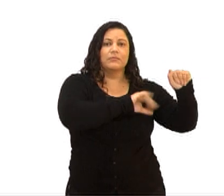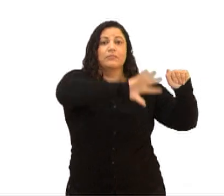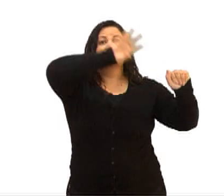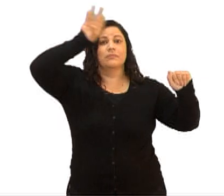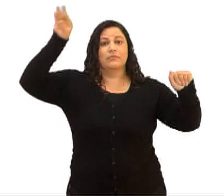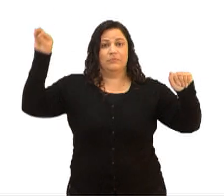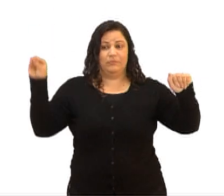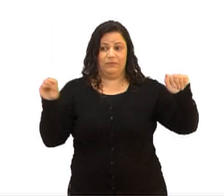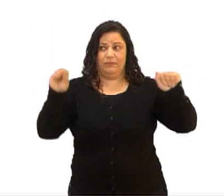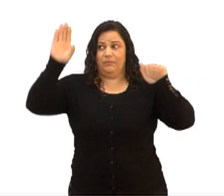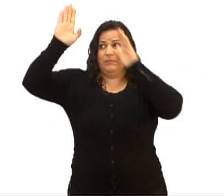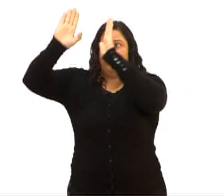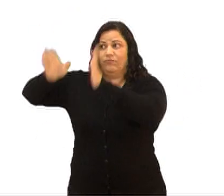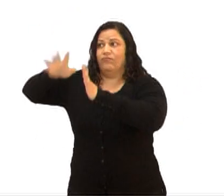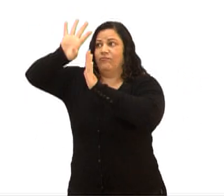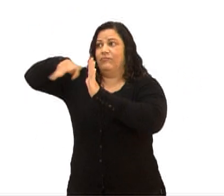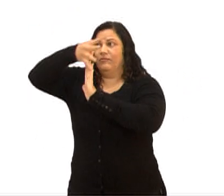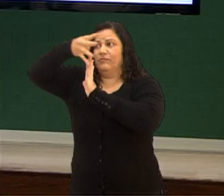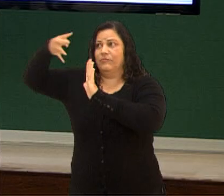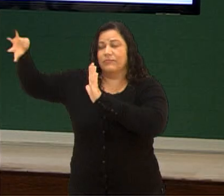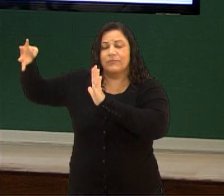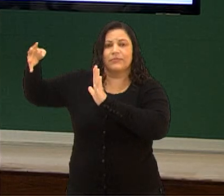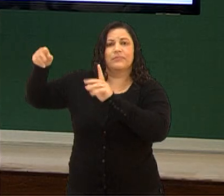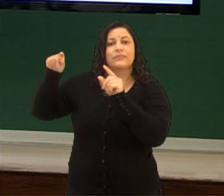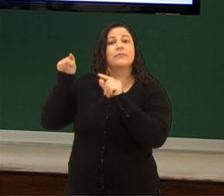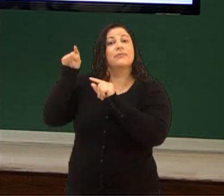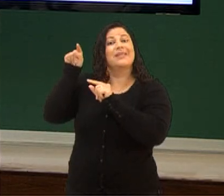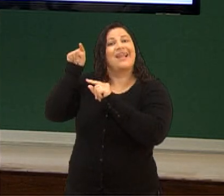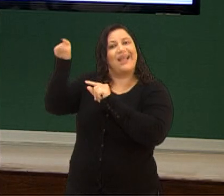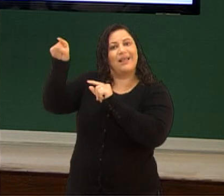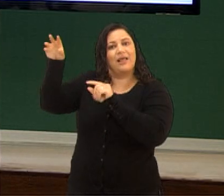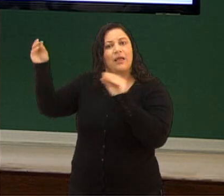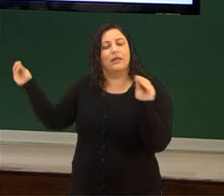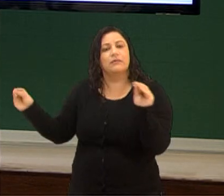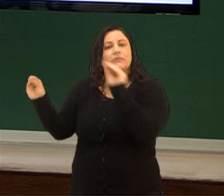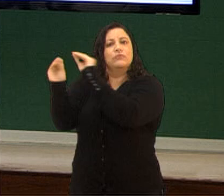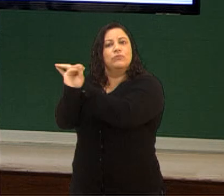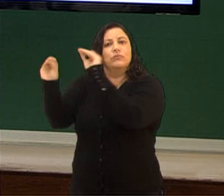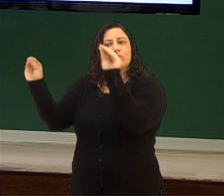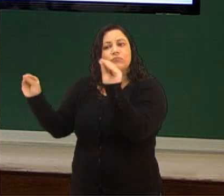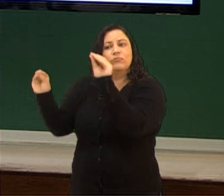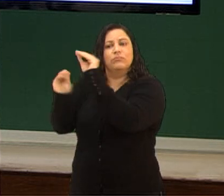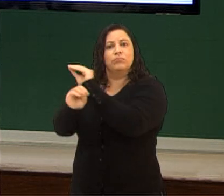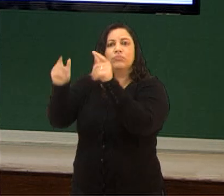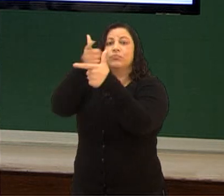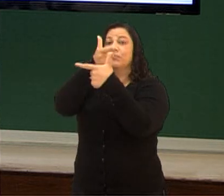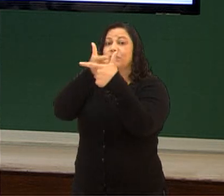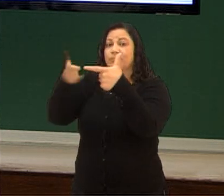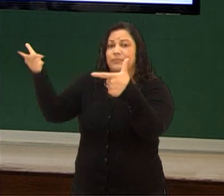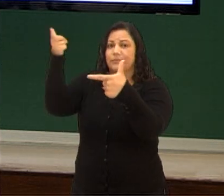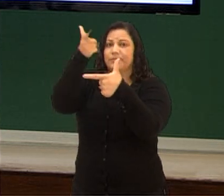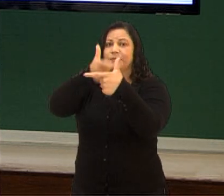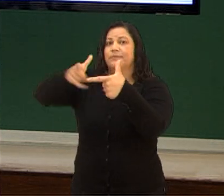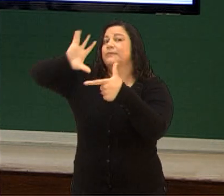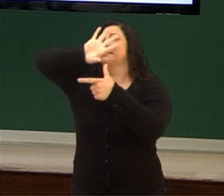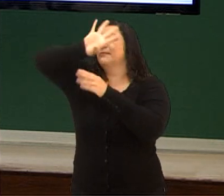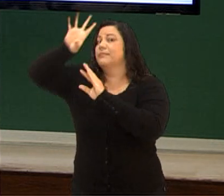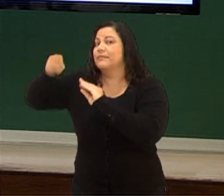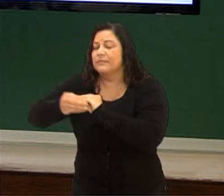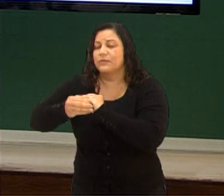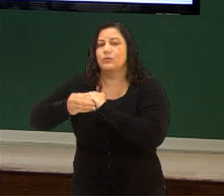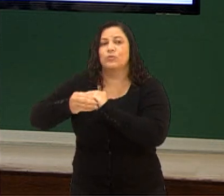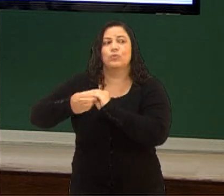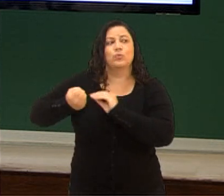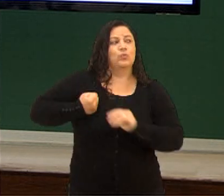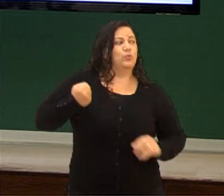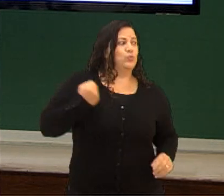aquela matriz que você fez com os cofatores, fez a transposta e divide por todos esses